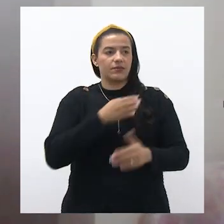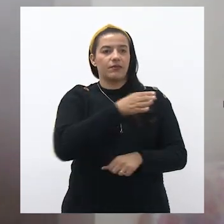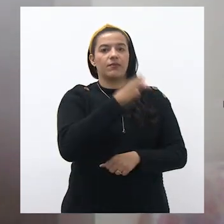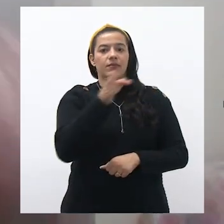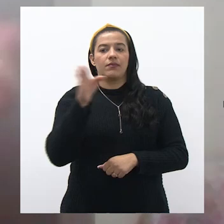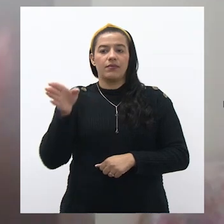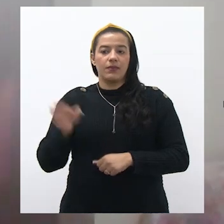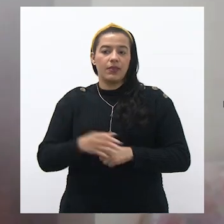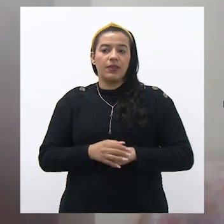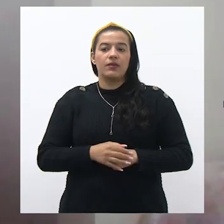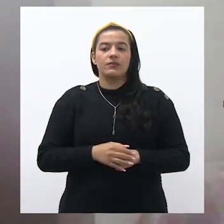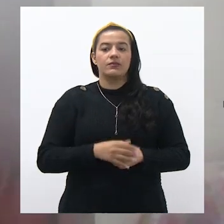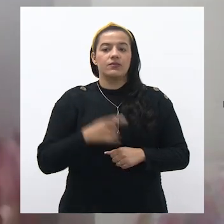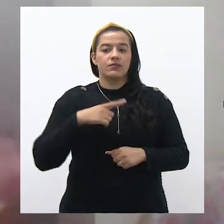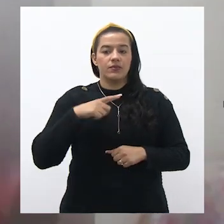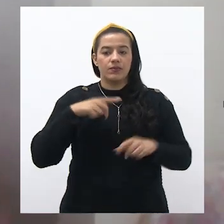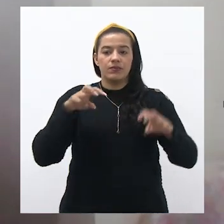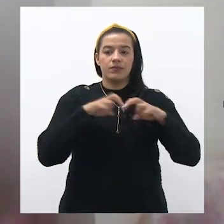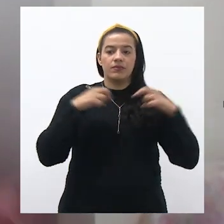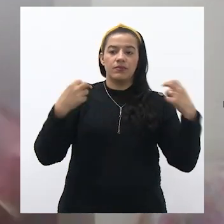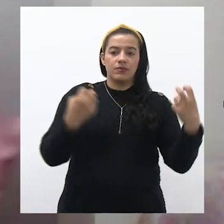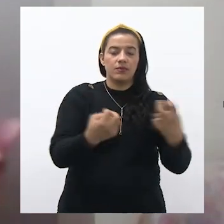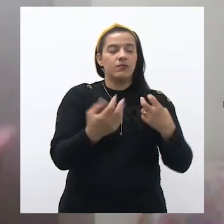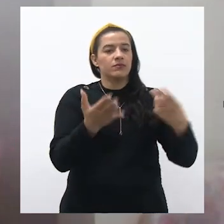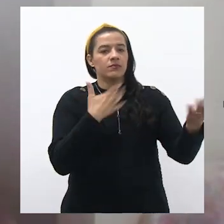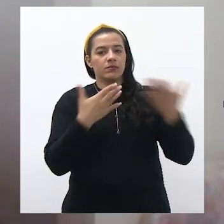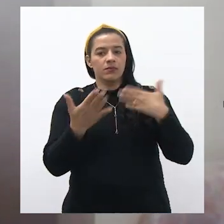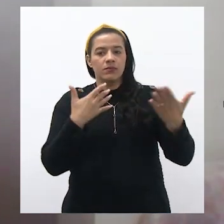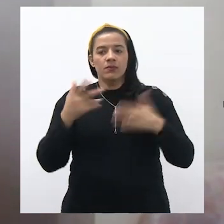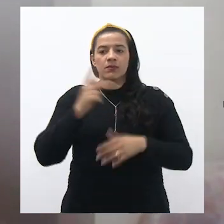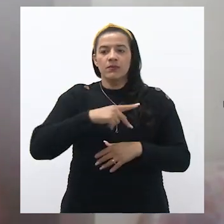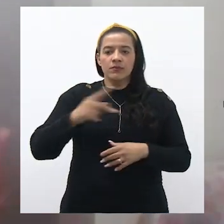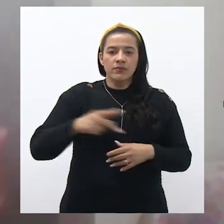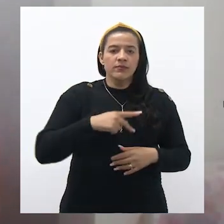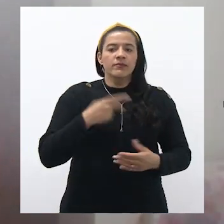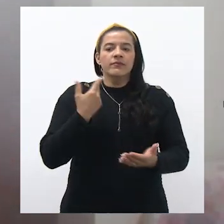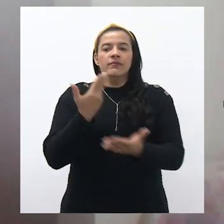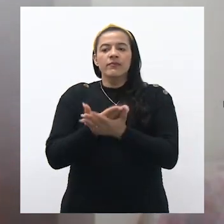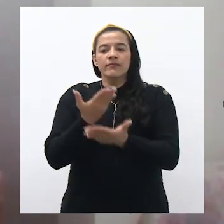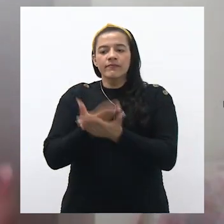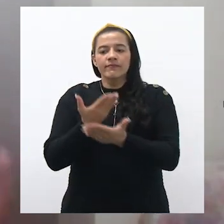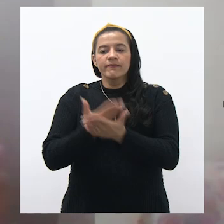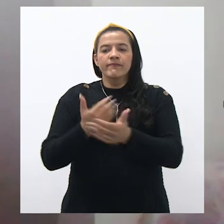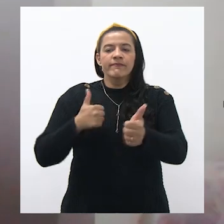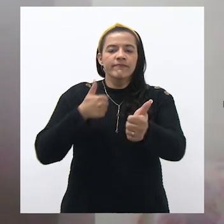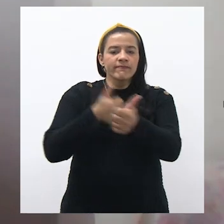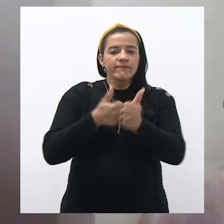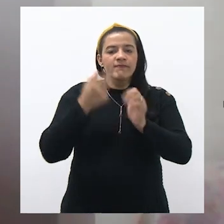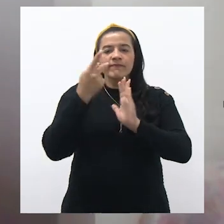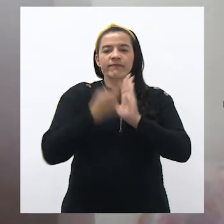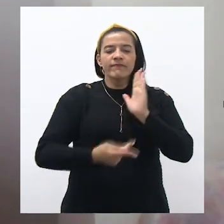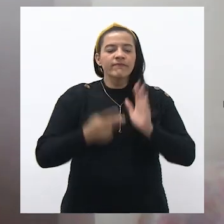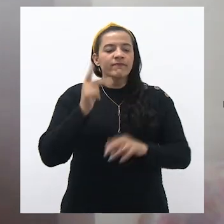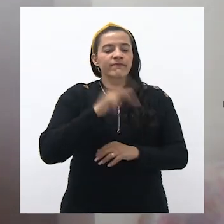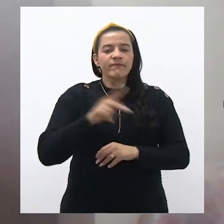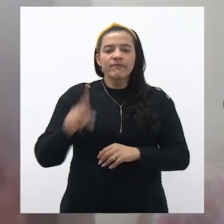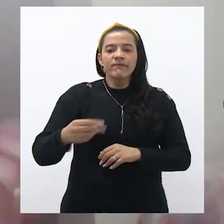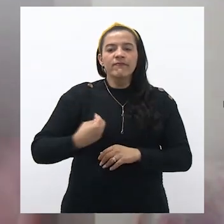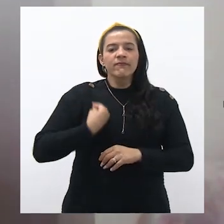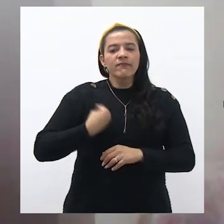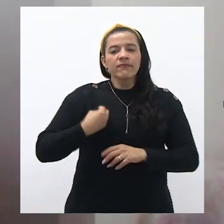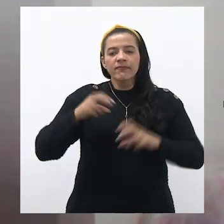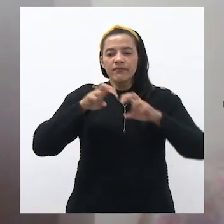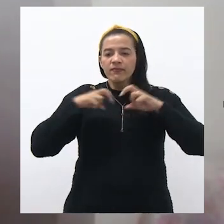Então, assim, eram rodas de conversa com professores, era acompanhando aula de projeto de vida, era rodas de conversa com